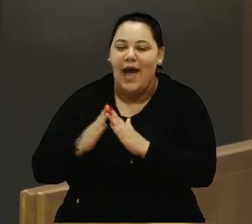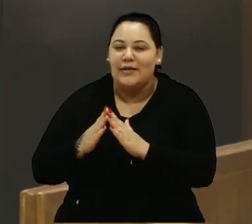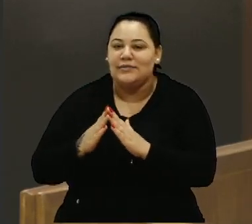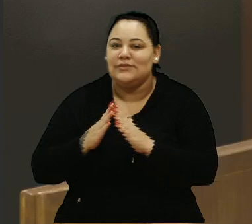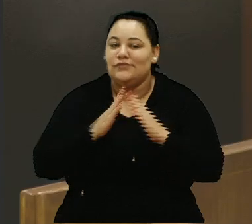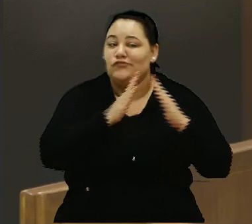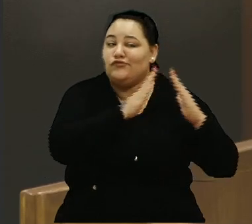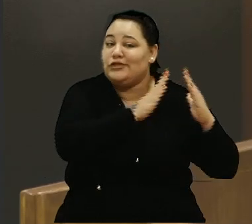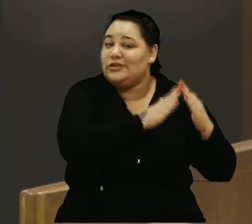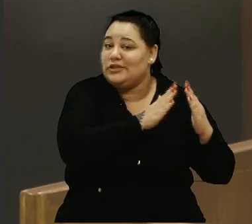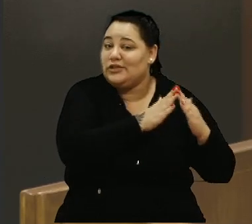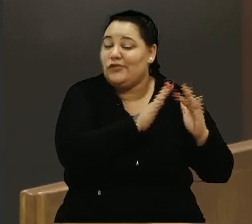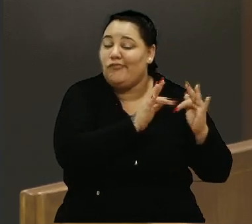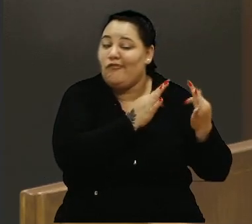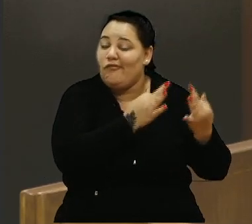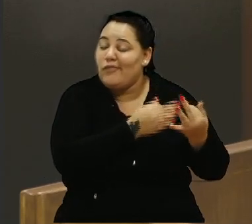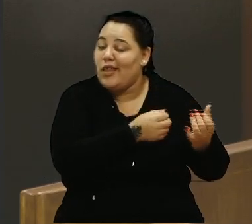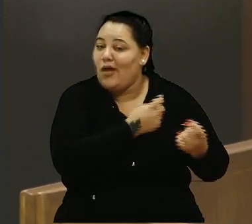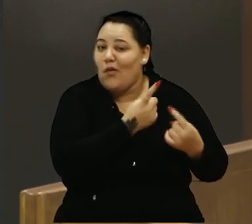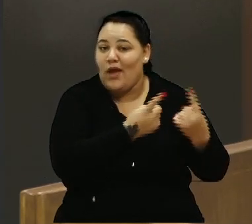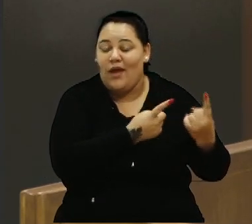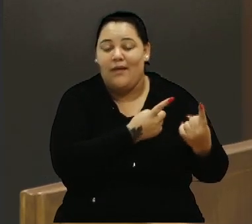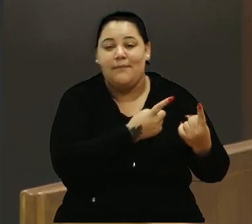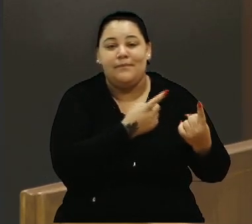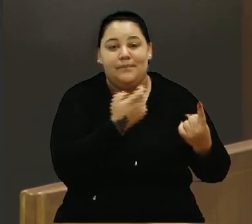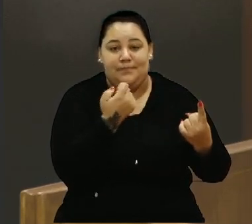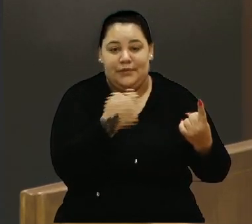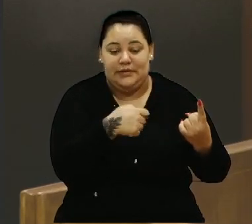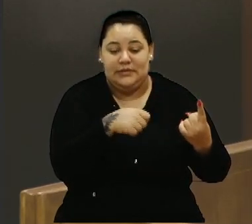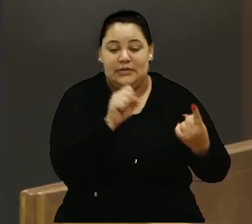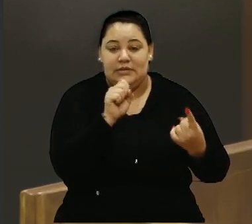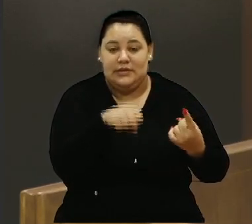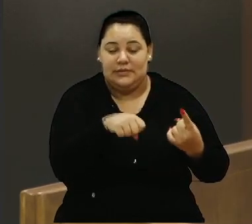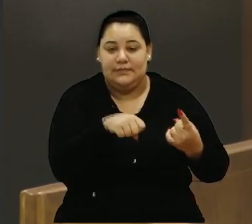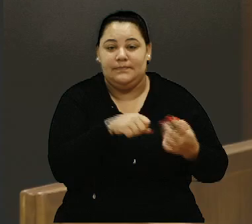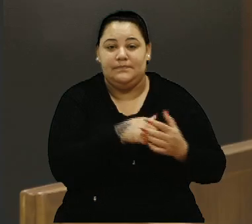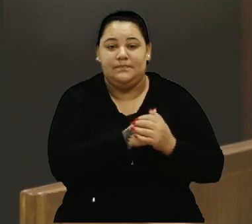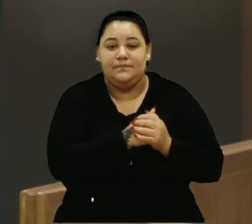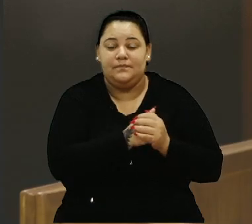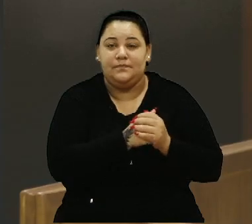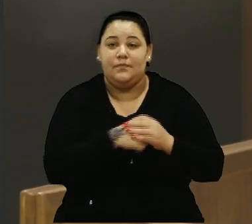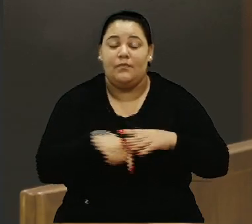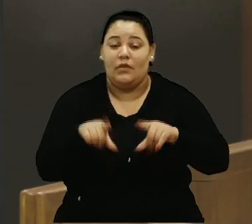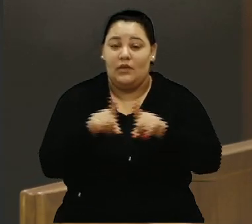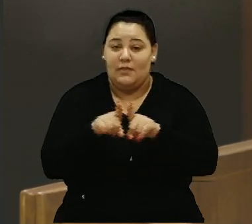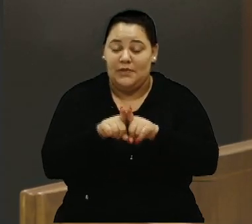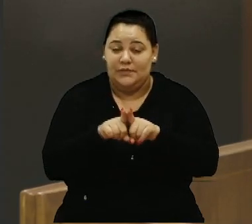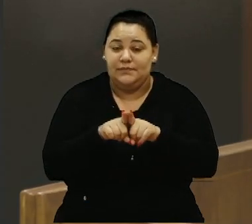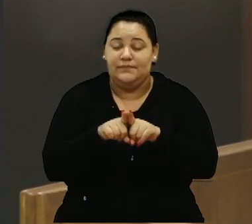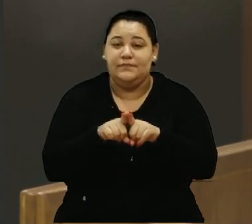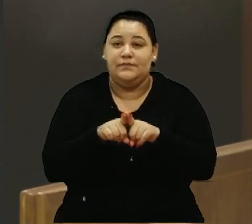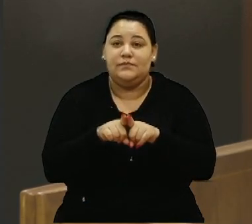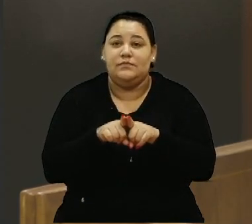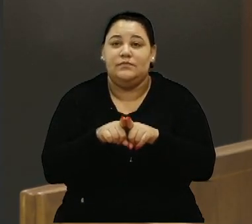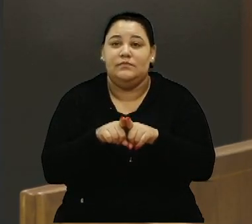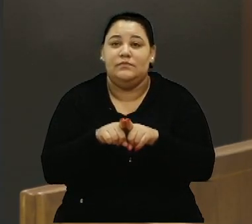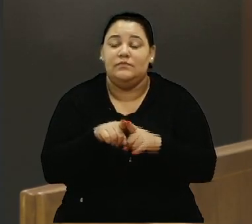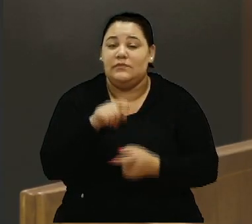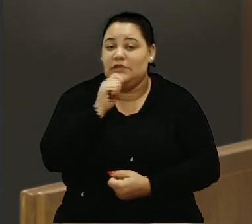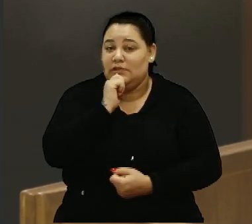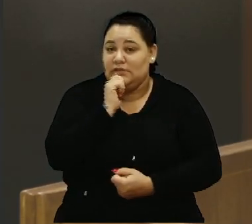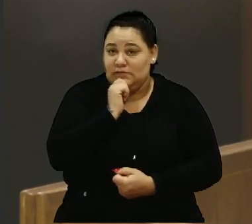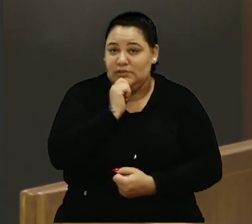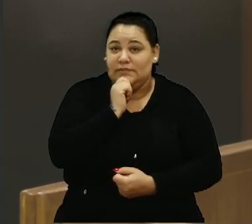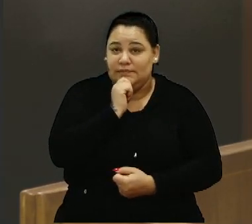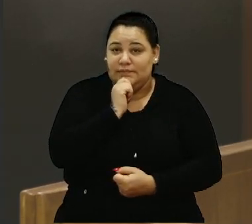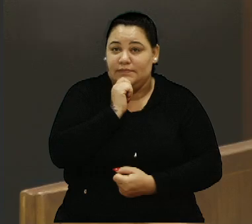de um tio, enfim. Então, é preciso que se reforce isso. Em contrapartida, também, ainda nesse sentido, melhor dizendo,